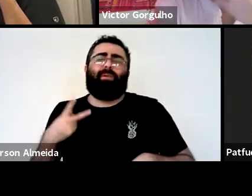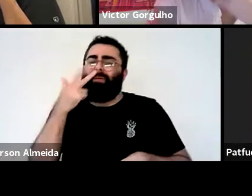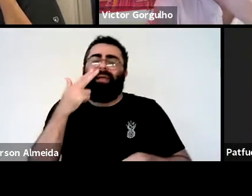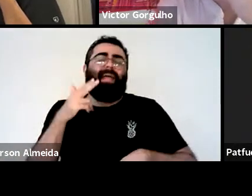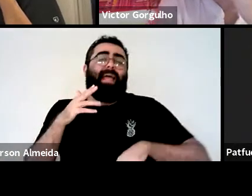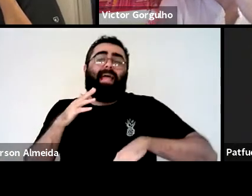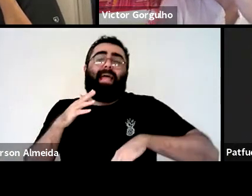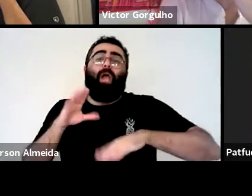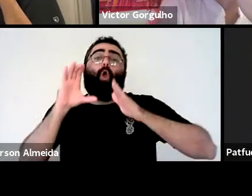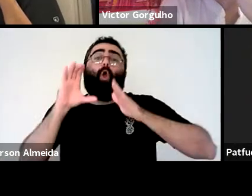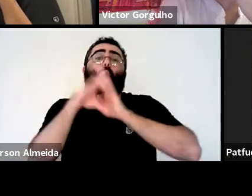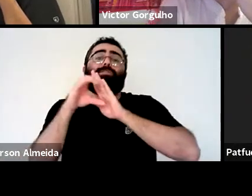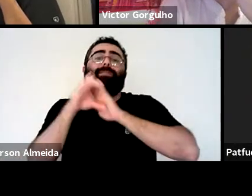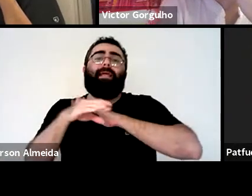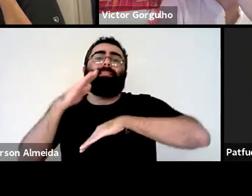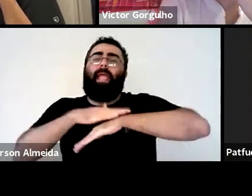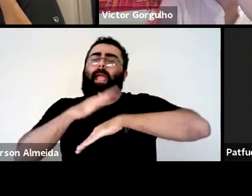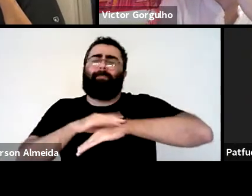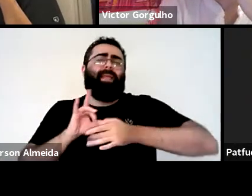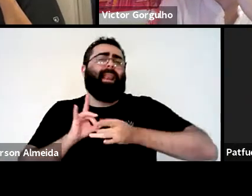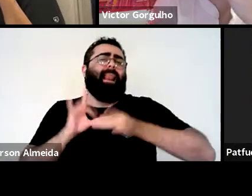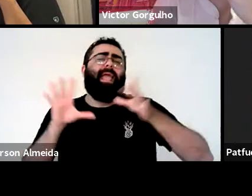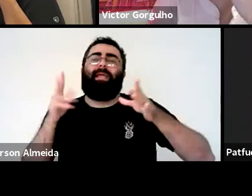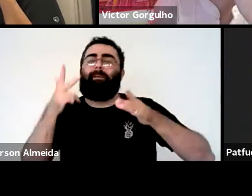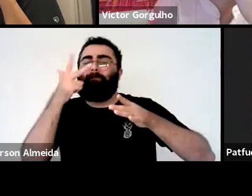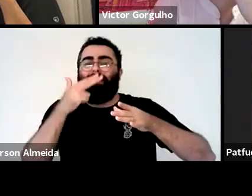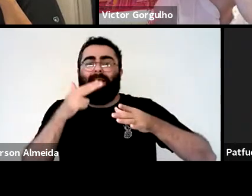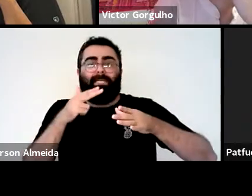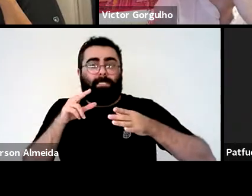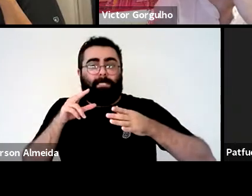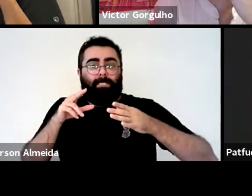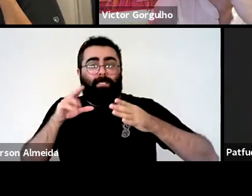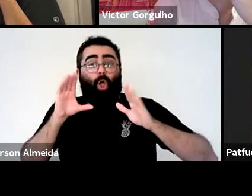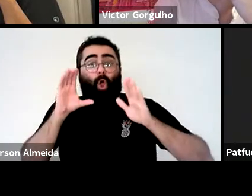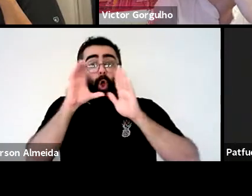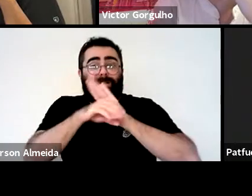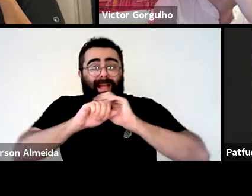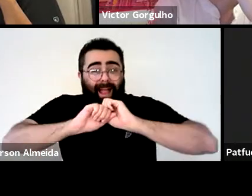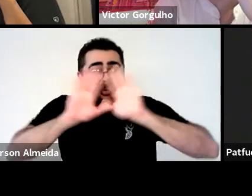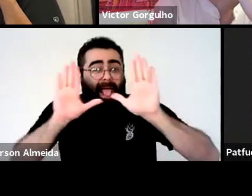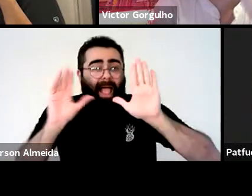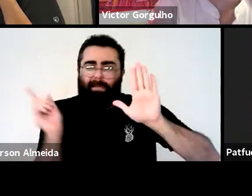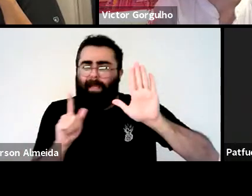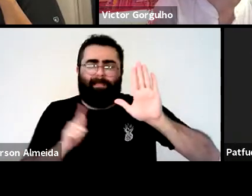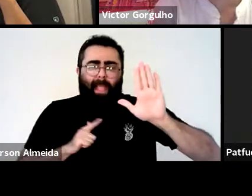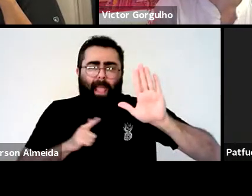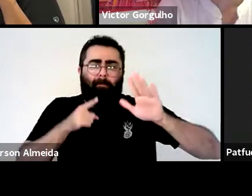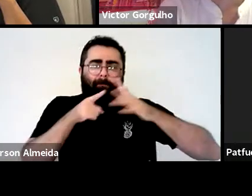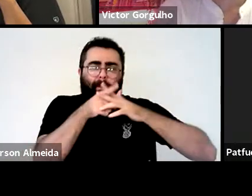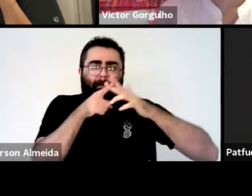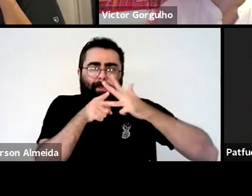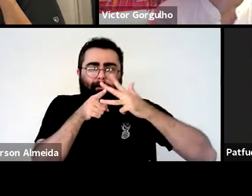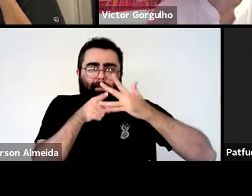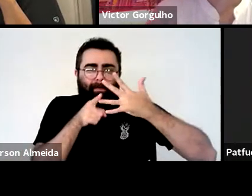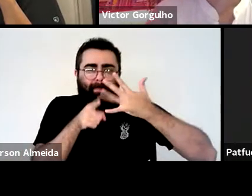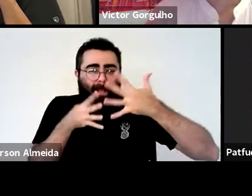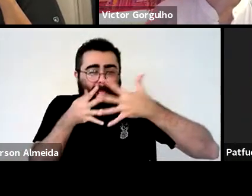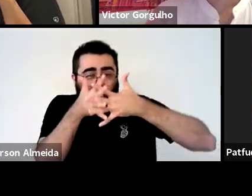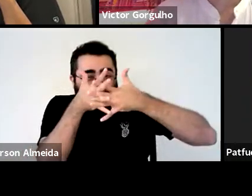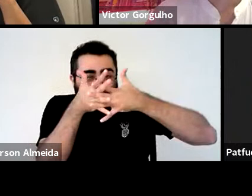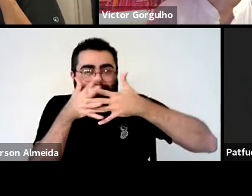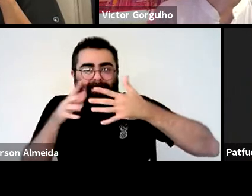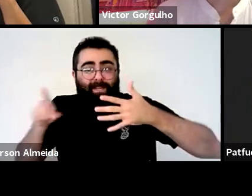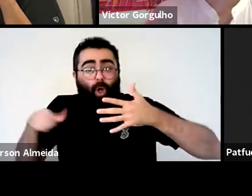Então era interessante perceber que essa relação ela não fazia qualquer sentido em relação ao entendimento, em relação a como a gente se